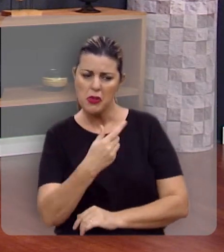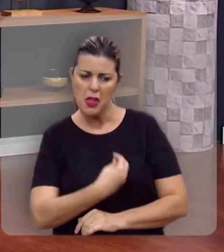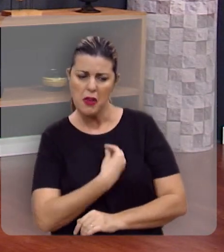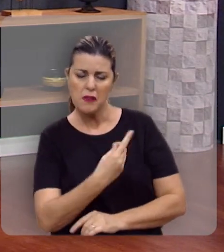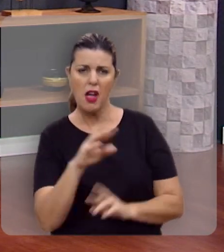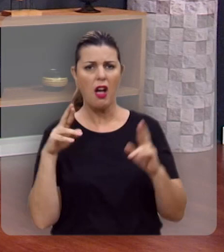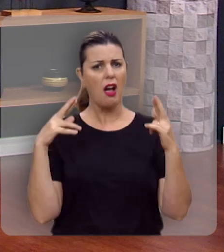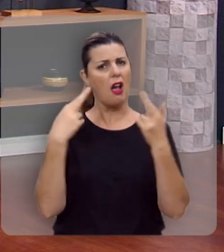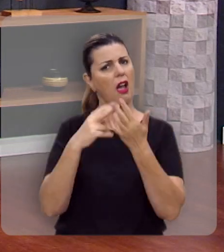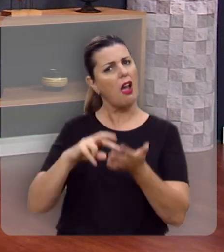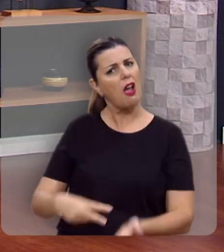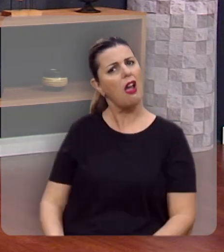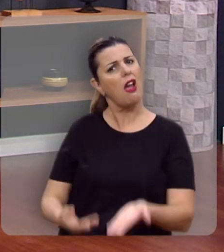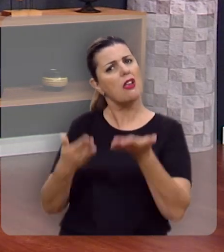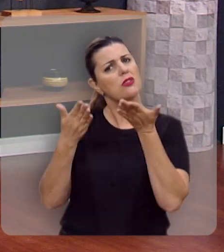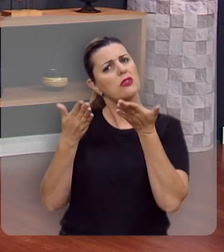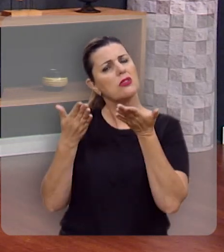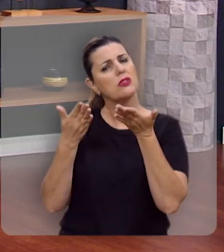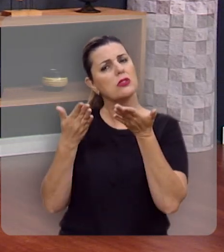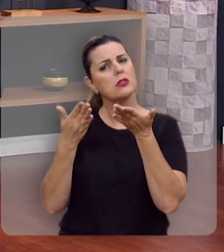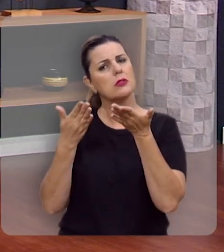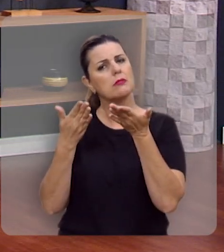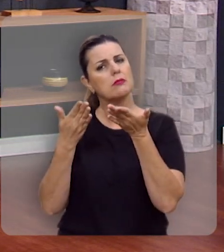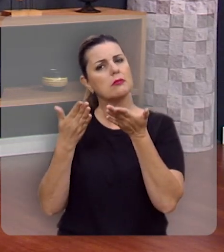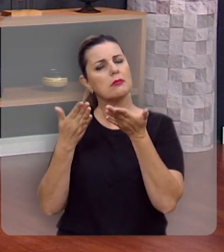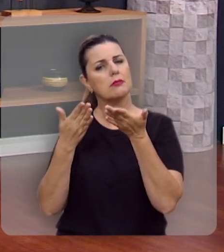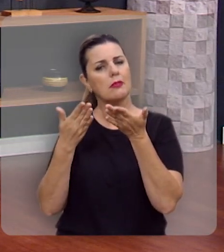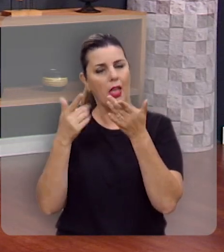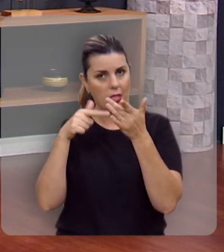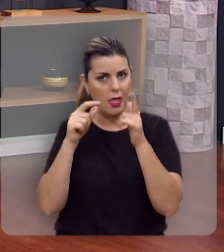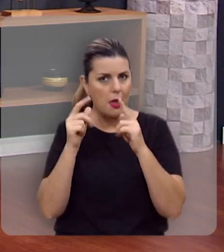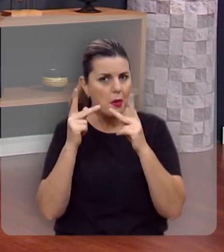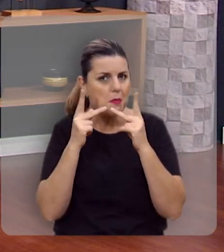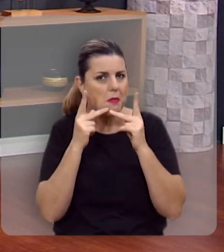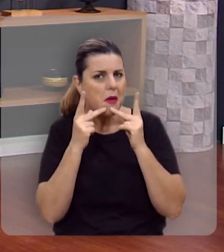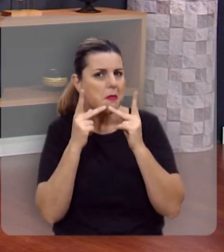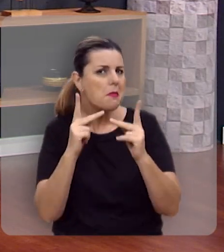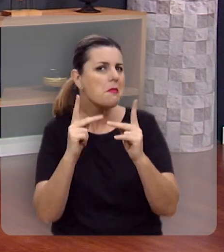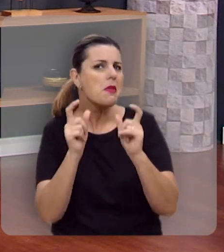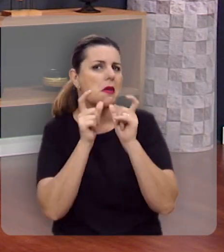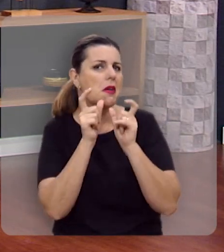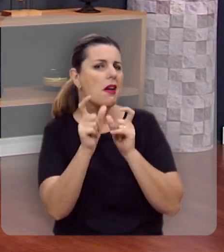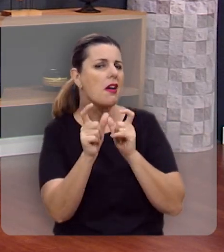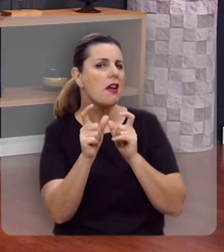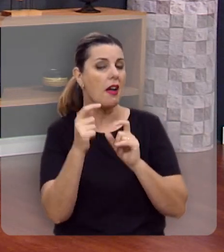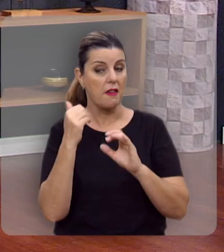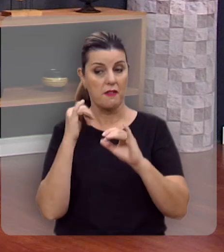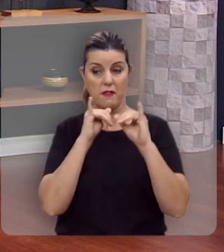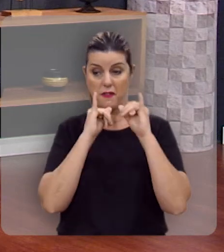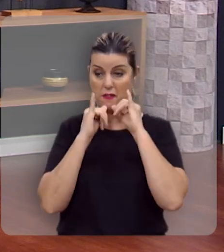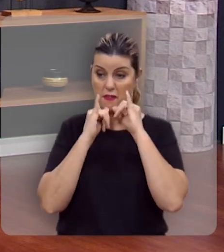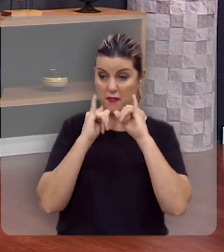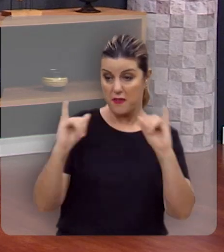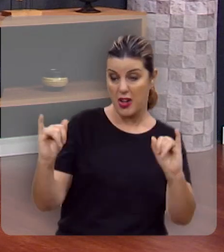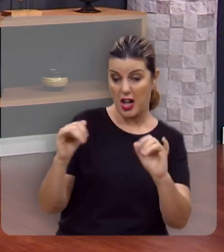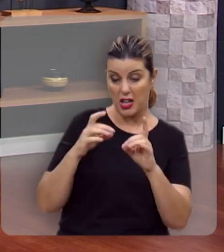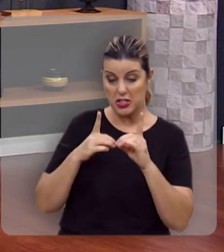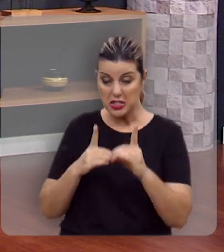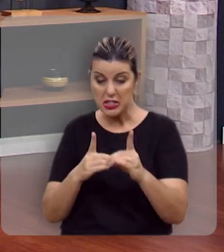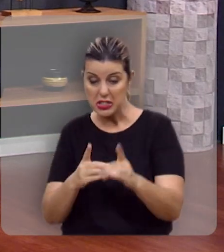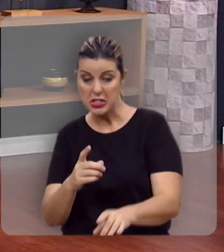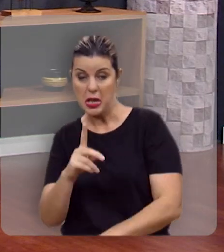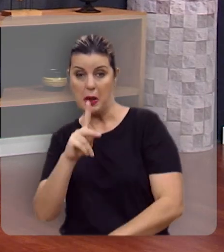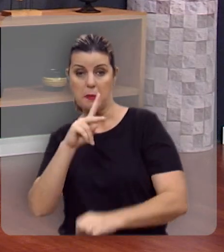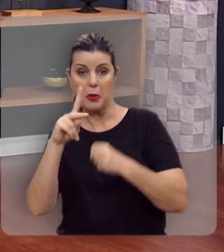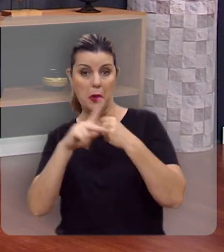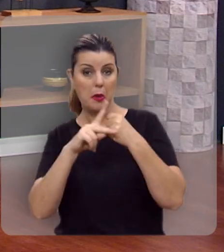Ele ressuscitou. E tem uma mensagem aqui. Ide dizei aos seus discípulos e a Pedro